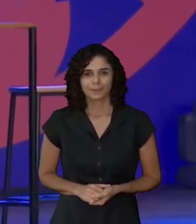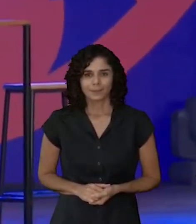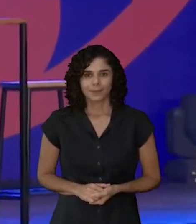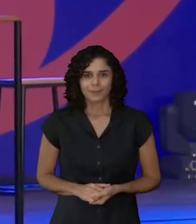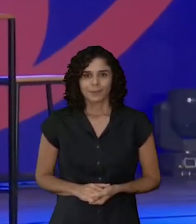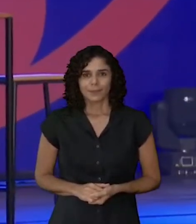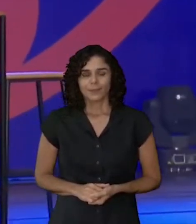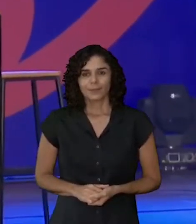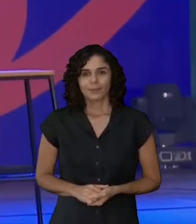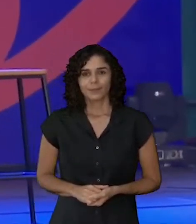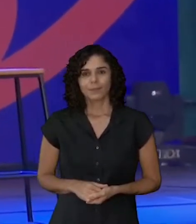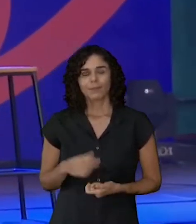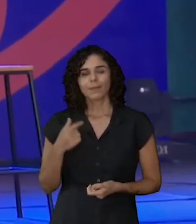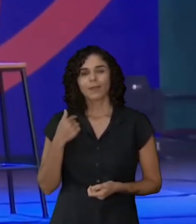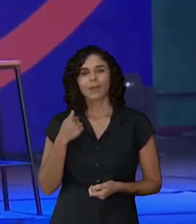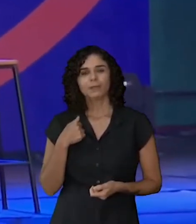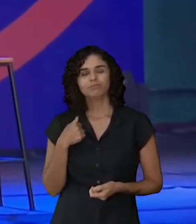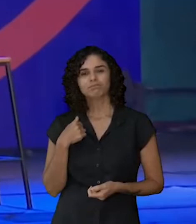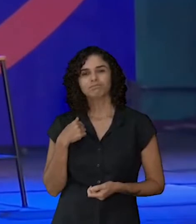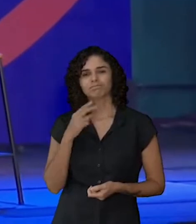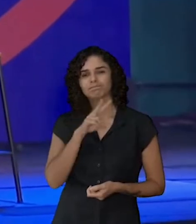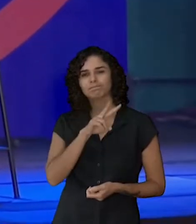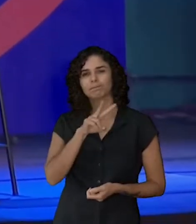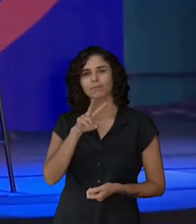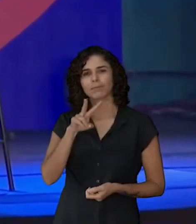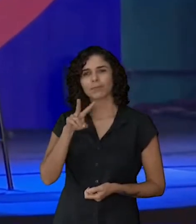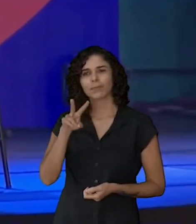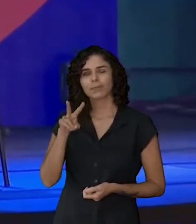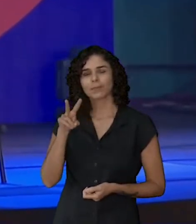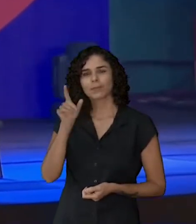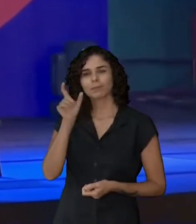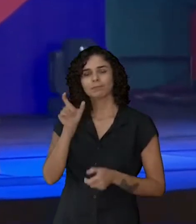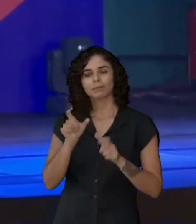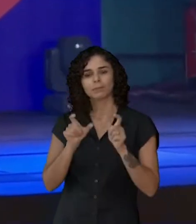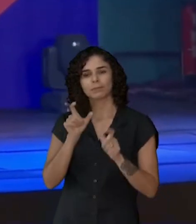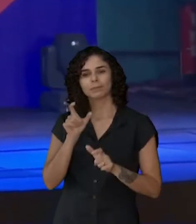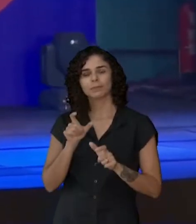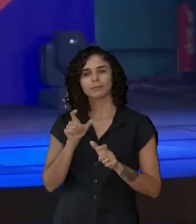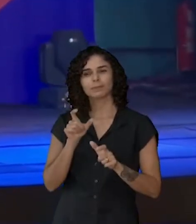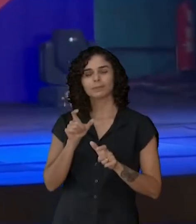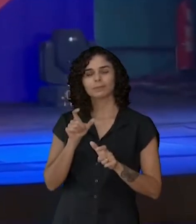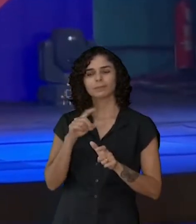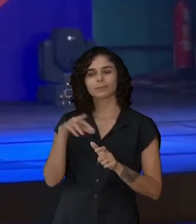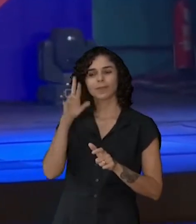Eu tenho olhado para pessoas que o Senhor está separando.